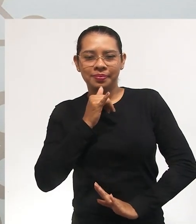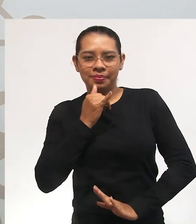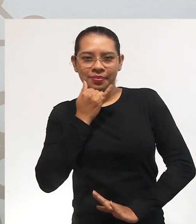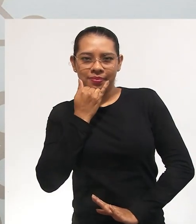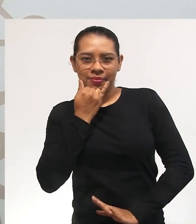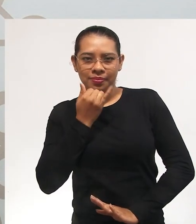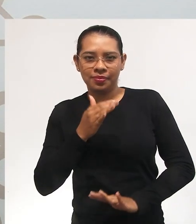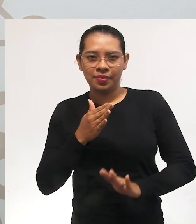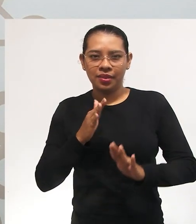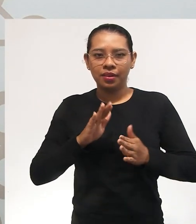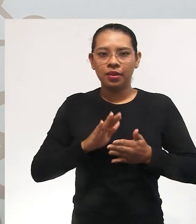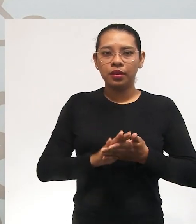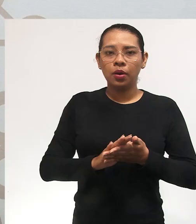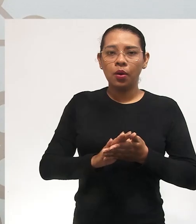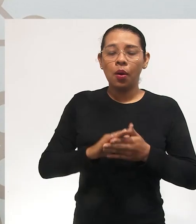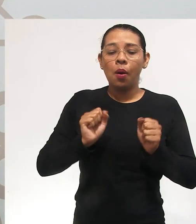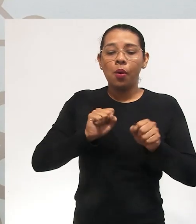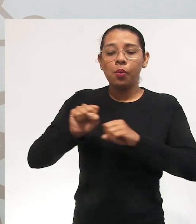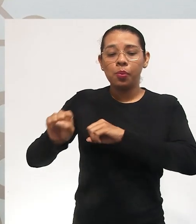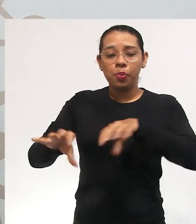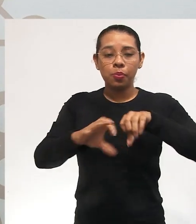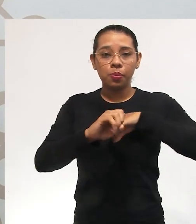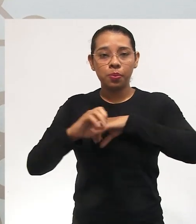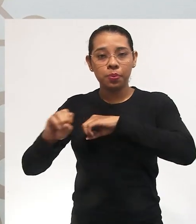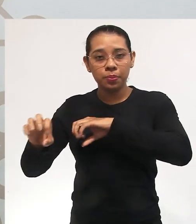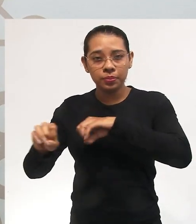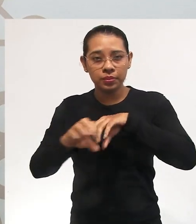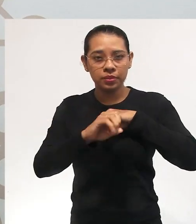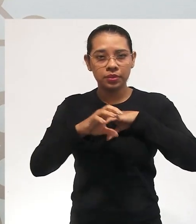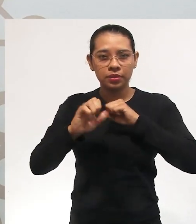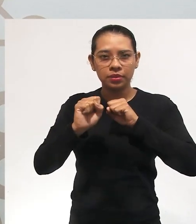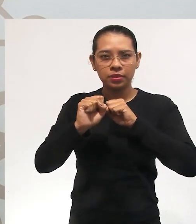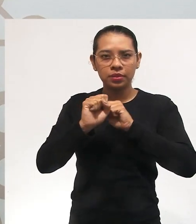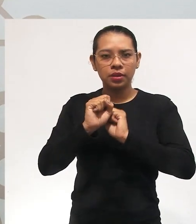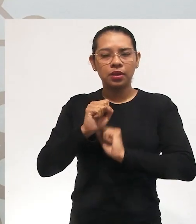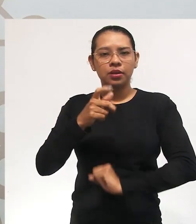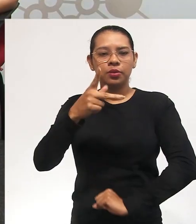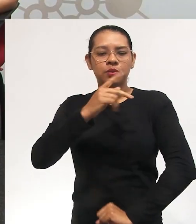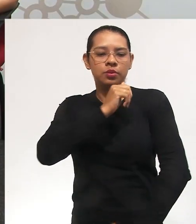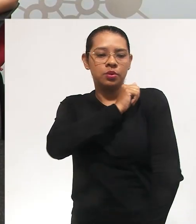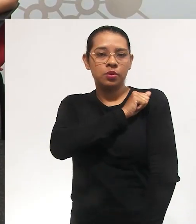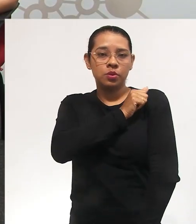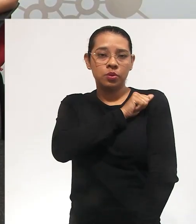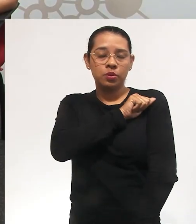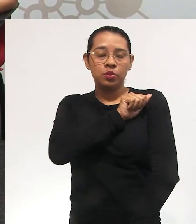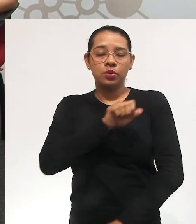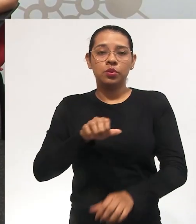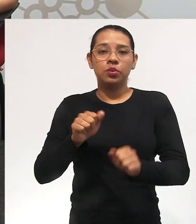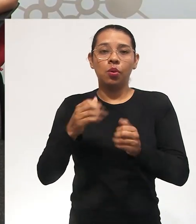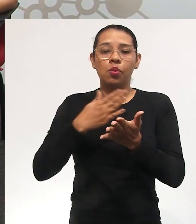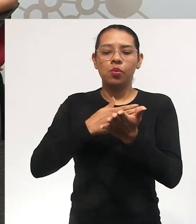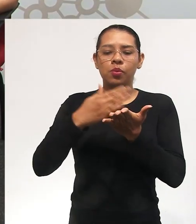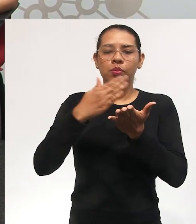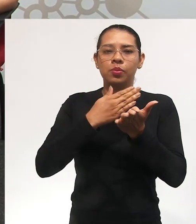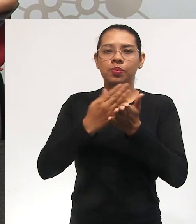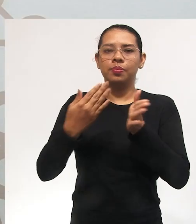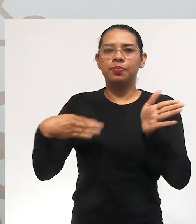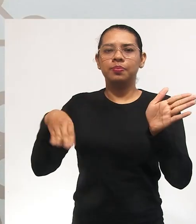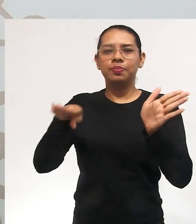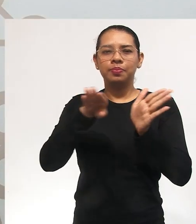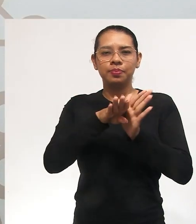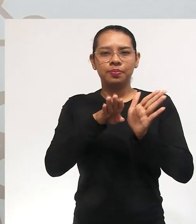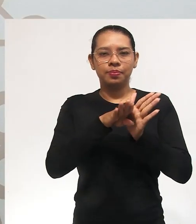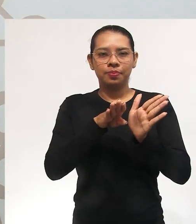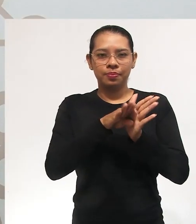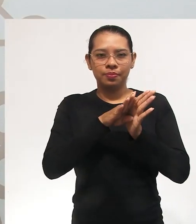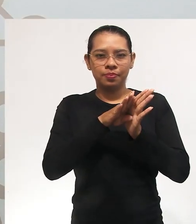para fazer com que os alunos, né, cheguem àquele objetivo que é proposto. Lembrando sempre, né,